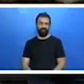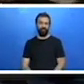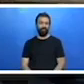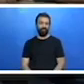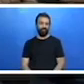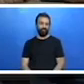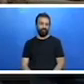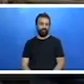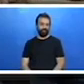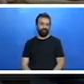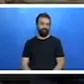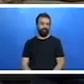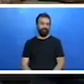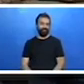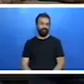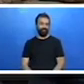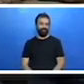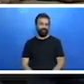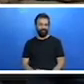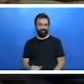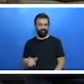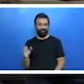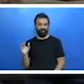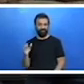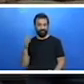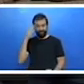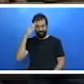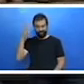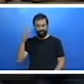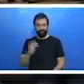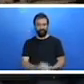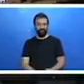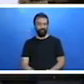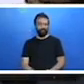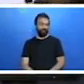ter passado também pela nossa rede municipal. Muito obrigada.